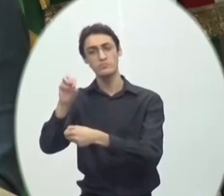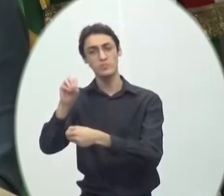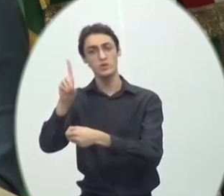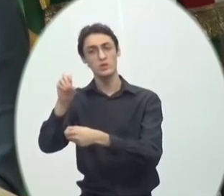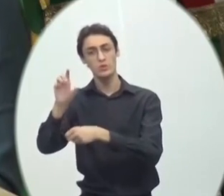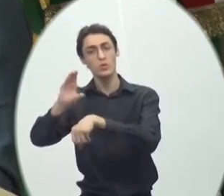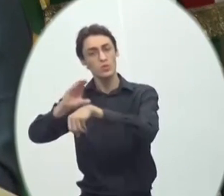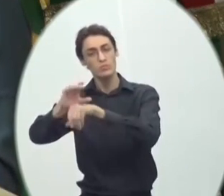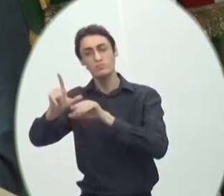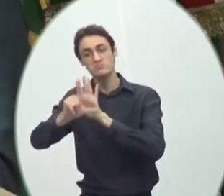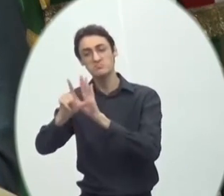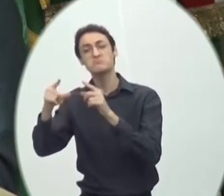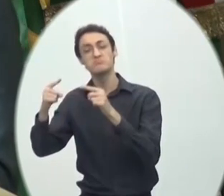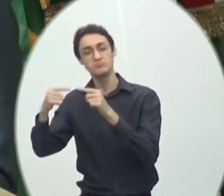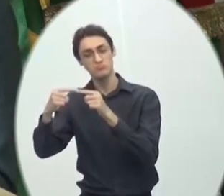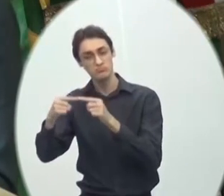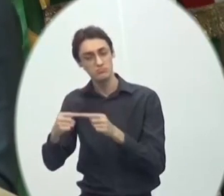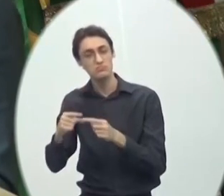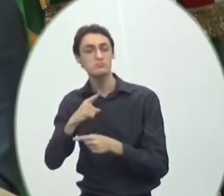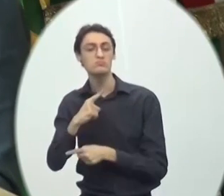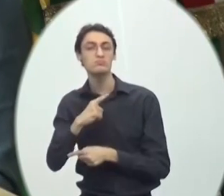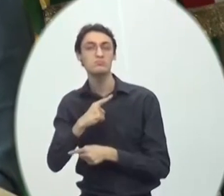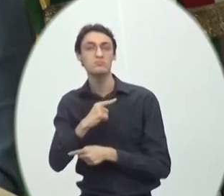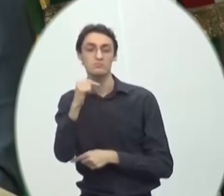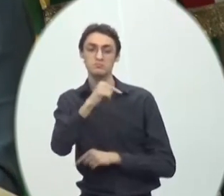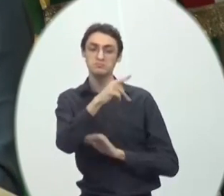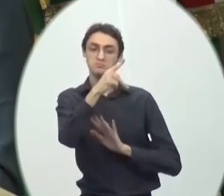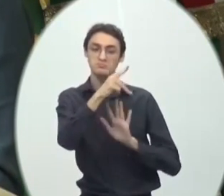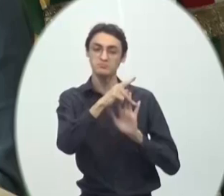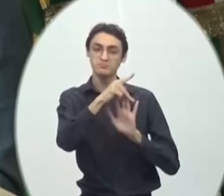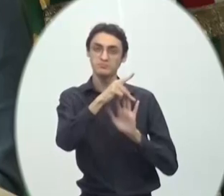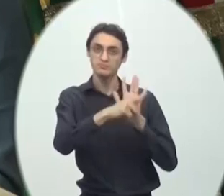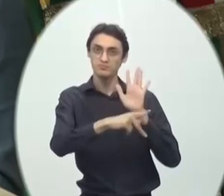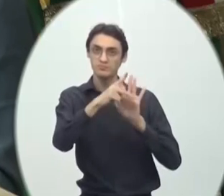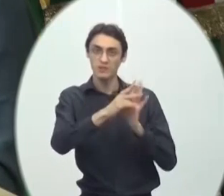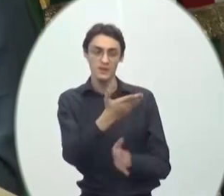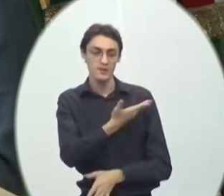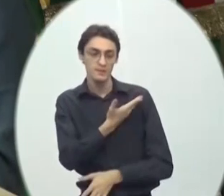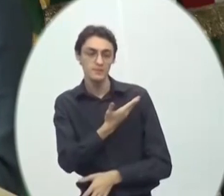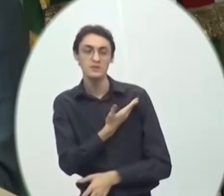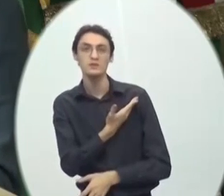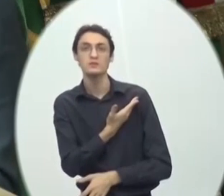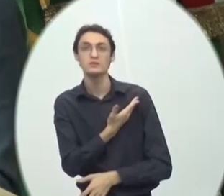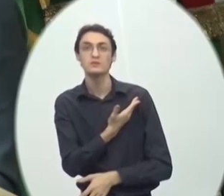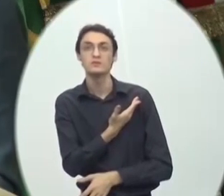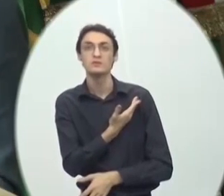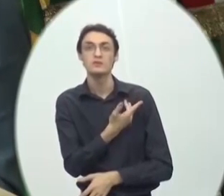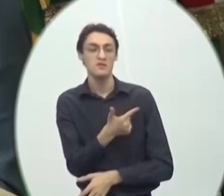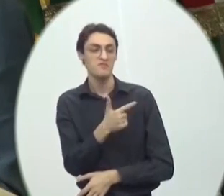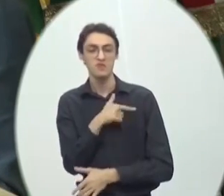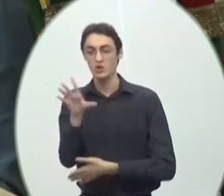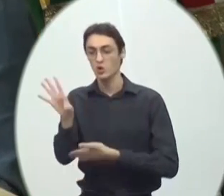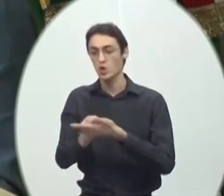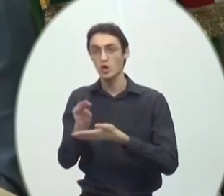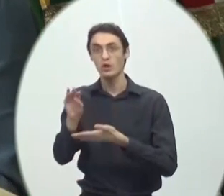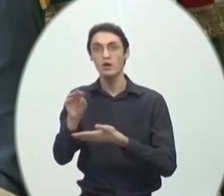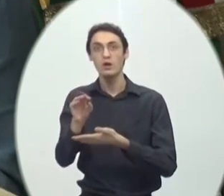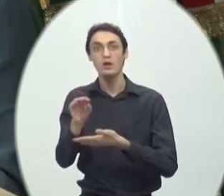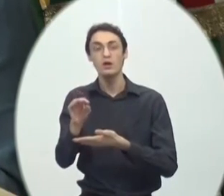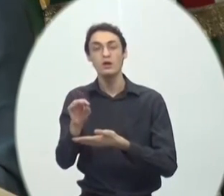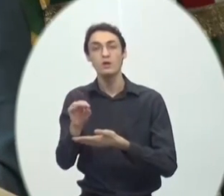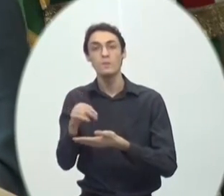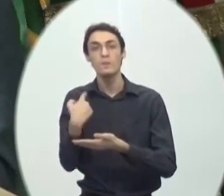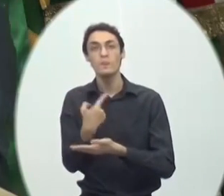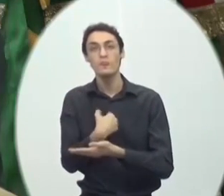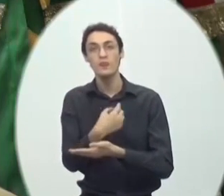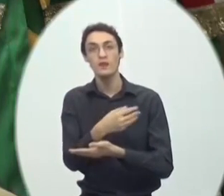inconstitucionalidade, tá? E é projetos de companheiros, amigos da gente, porque não é feio a gente dizer que copia e que a gente